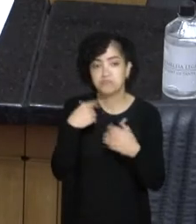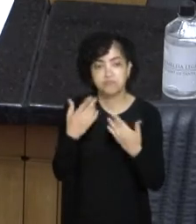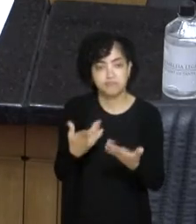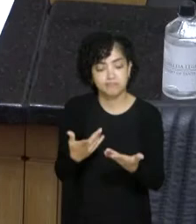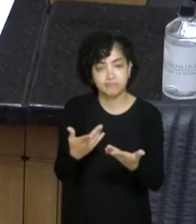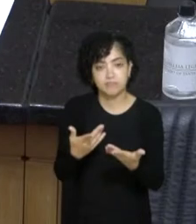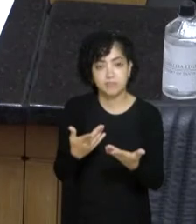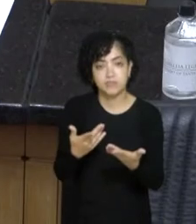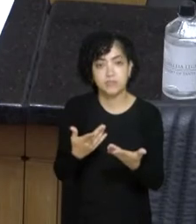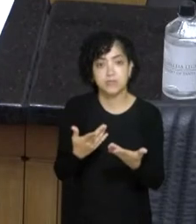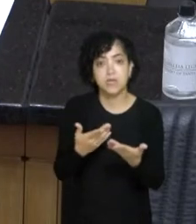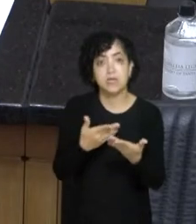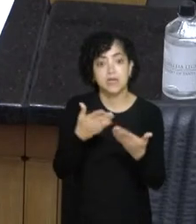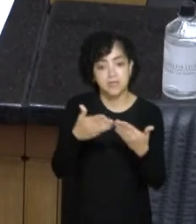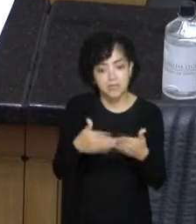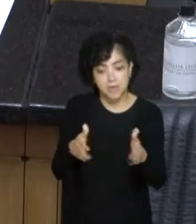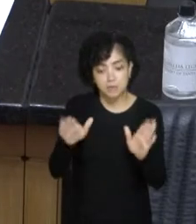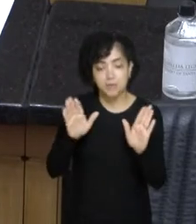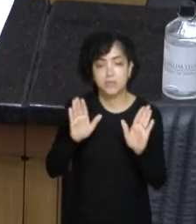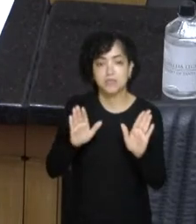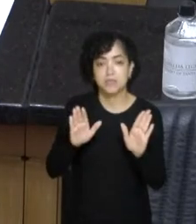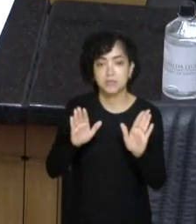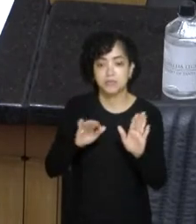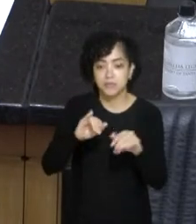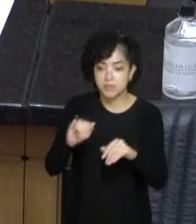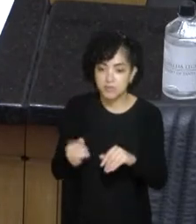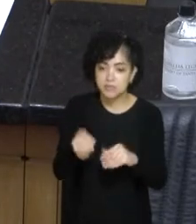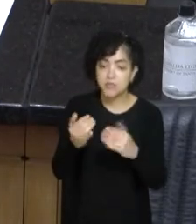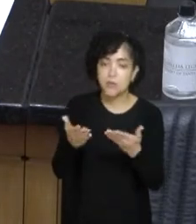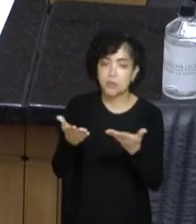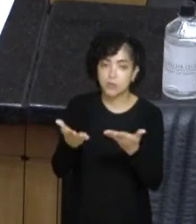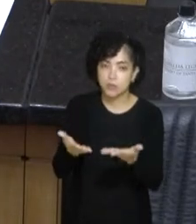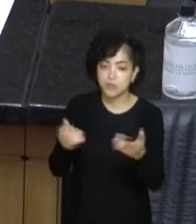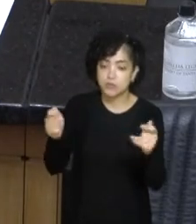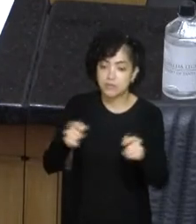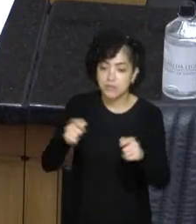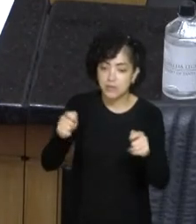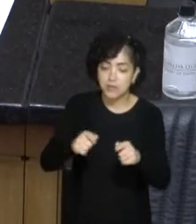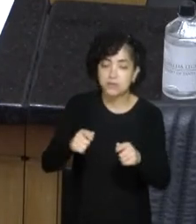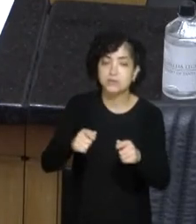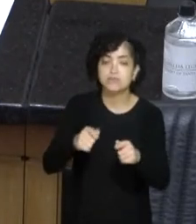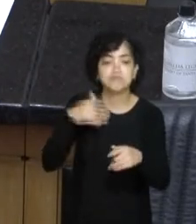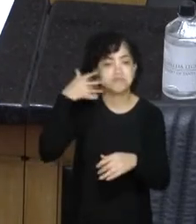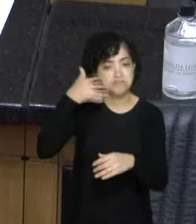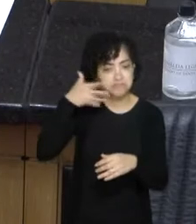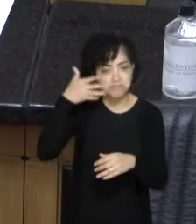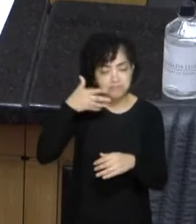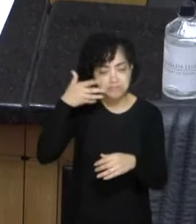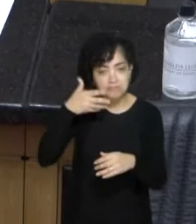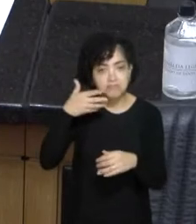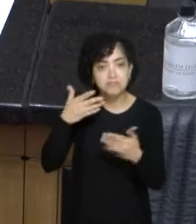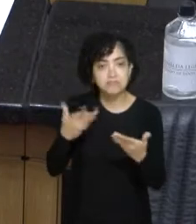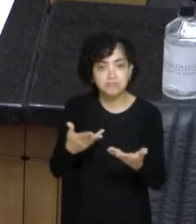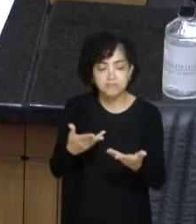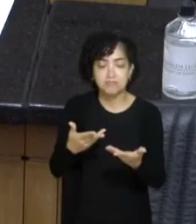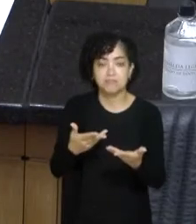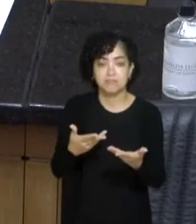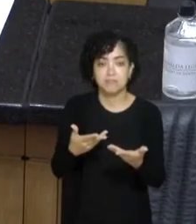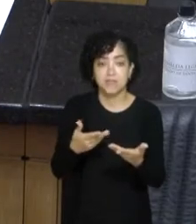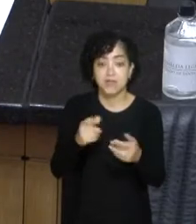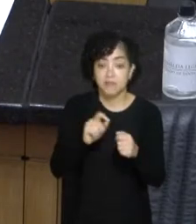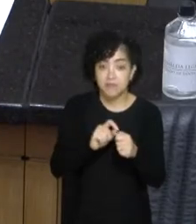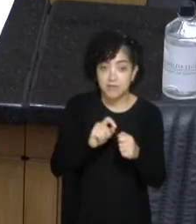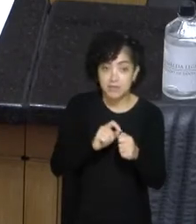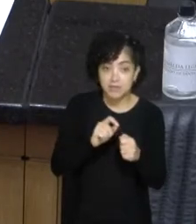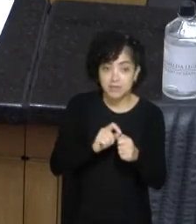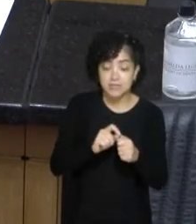realmente é abrindo esse espaço para que ele venha nessa casa fazer o seu discurso, fazer aquilo que o povo quer saber